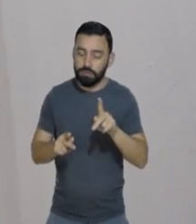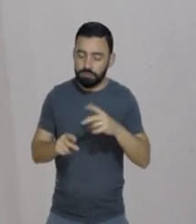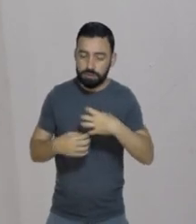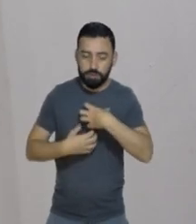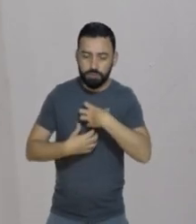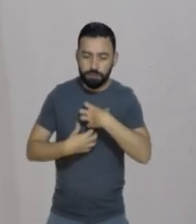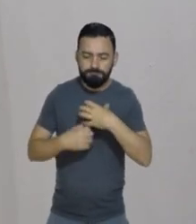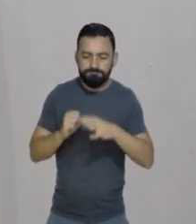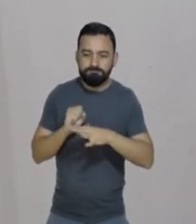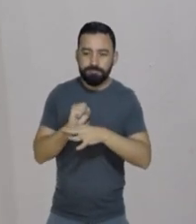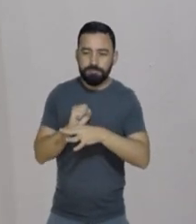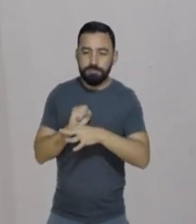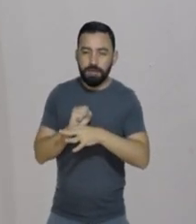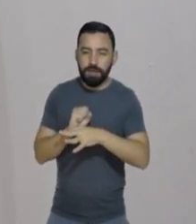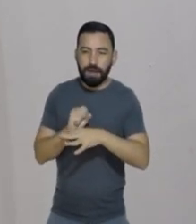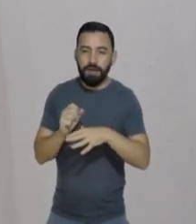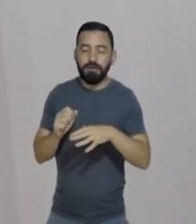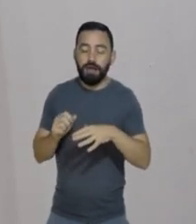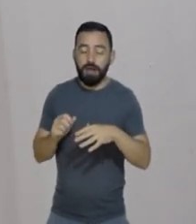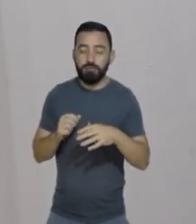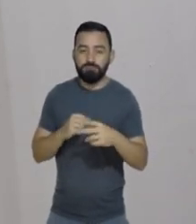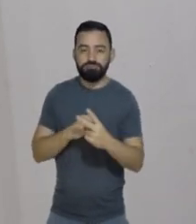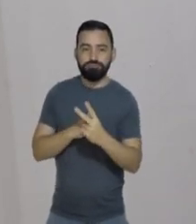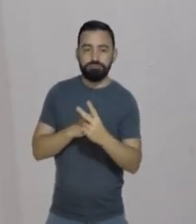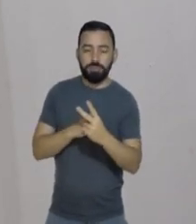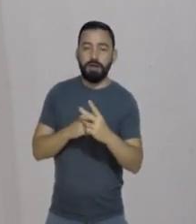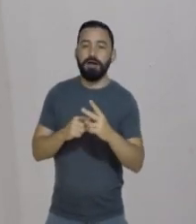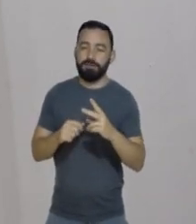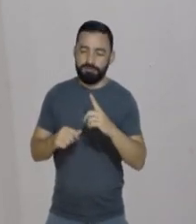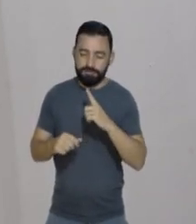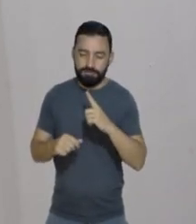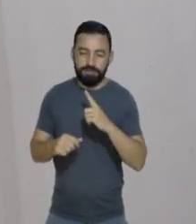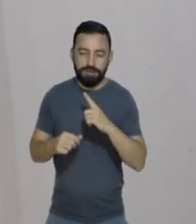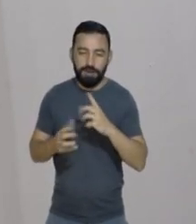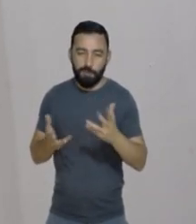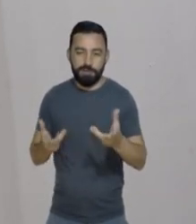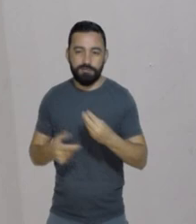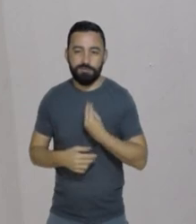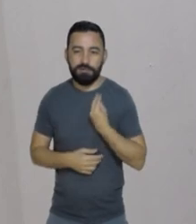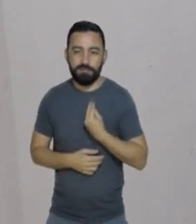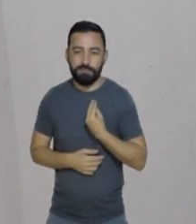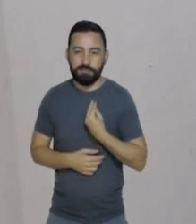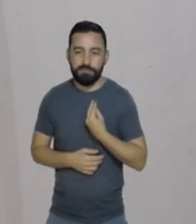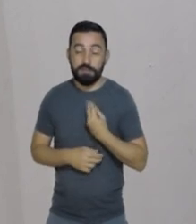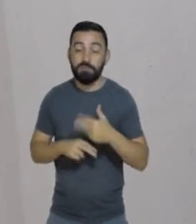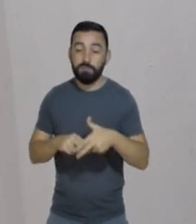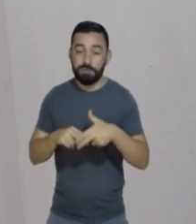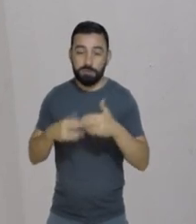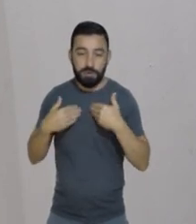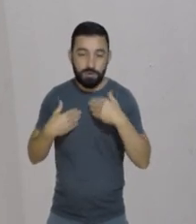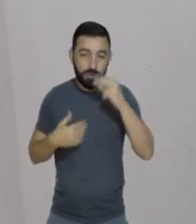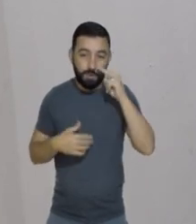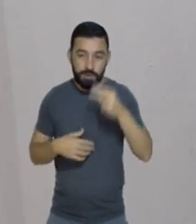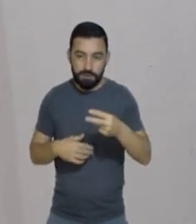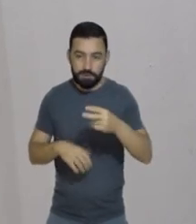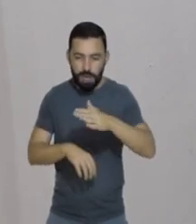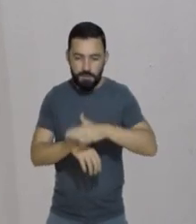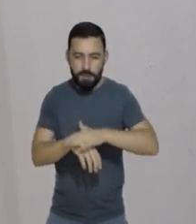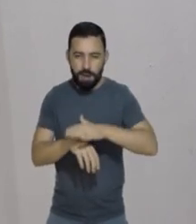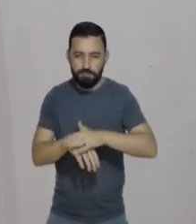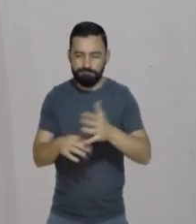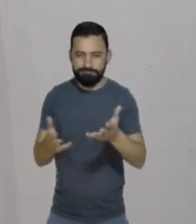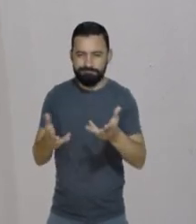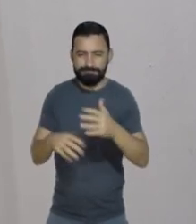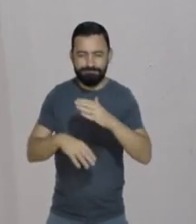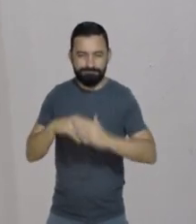segura e protegida. Por isso, eu reconheço a atuação eficiente de